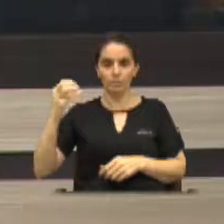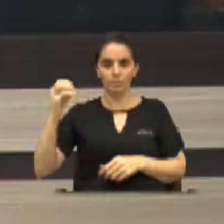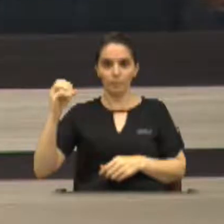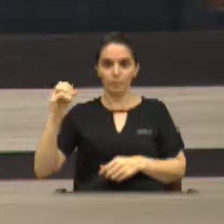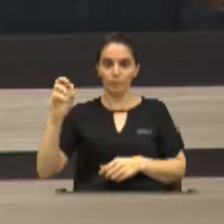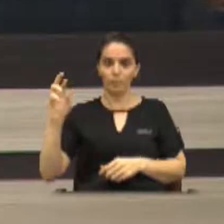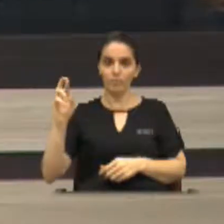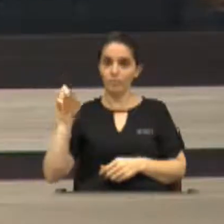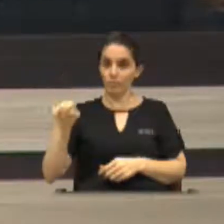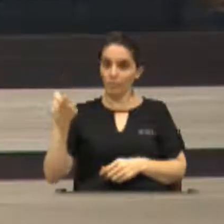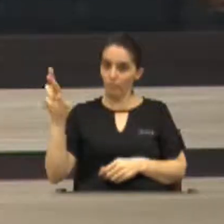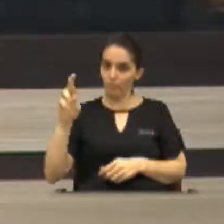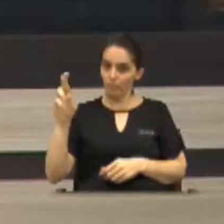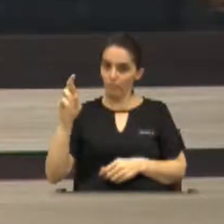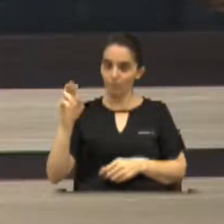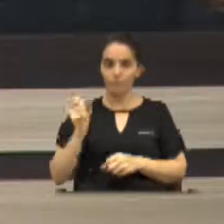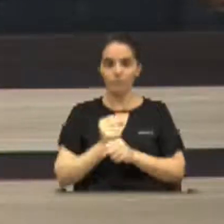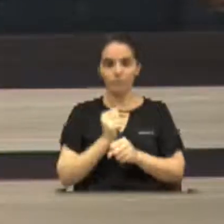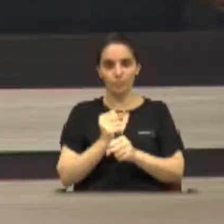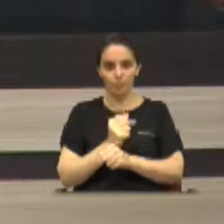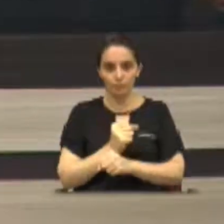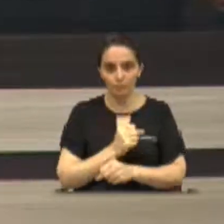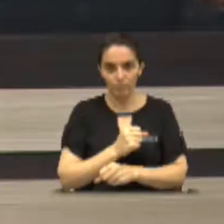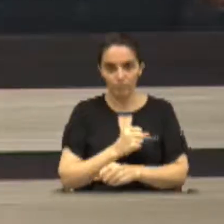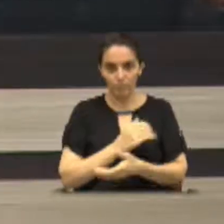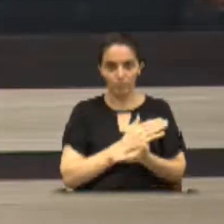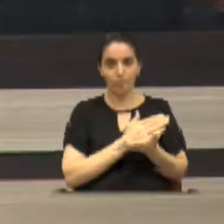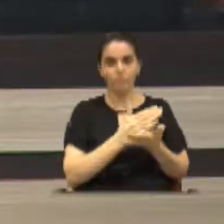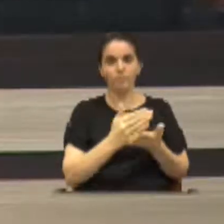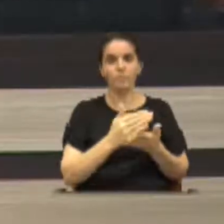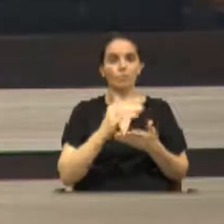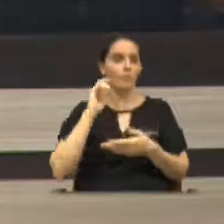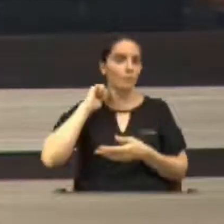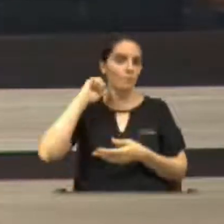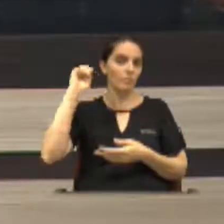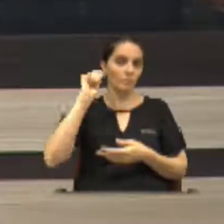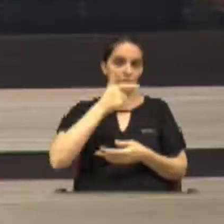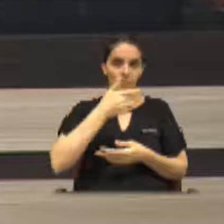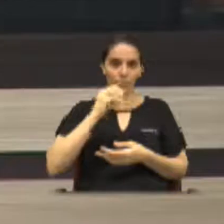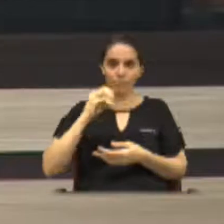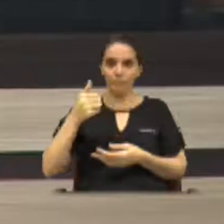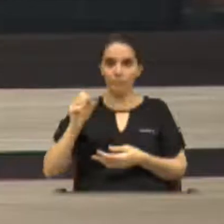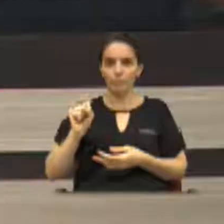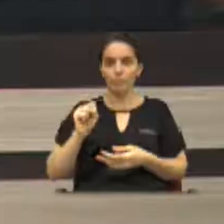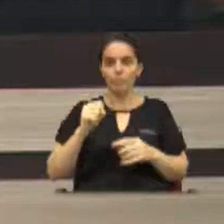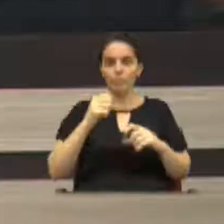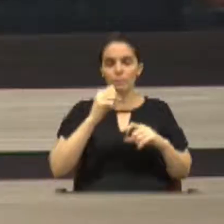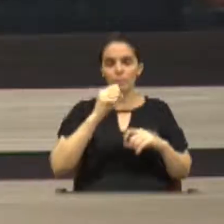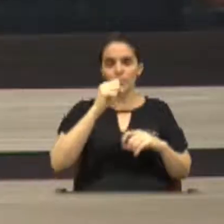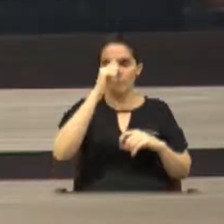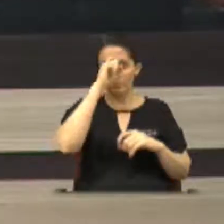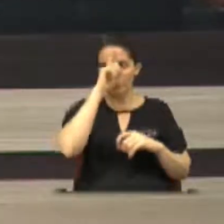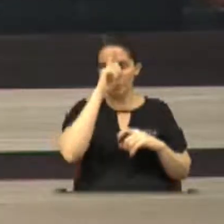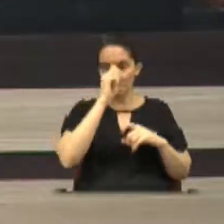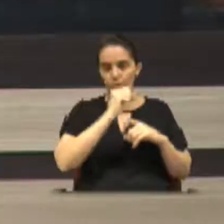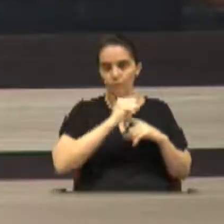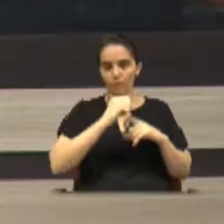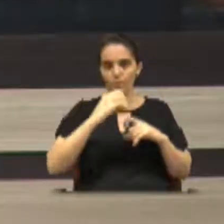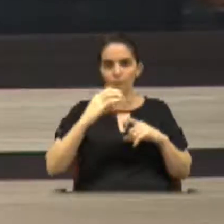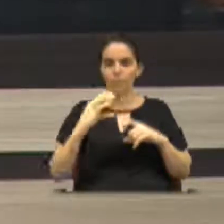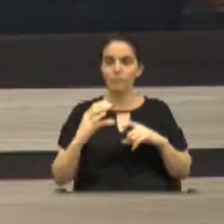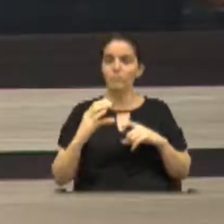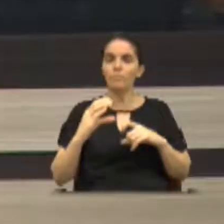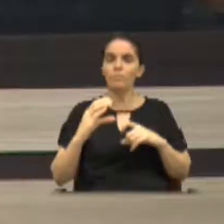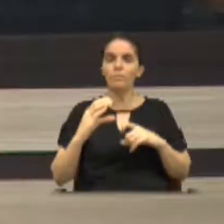2.400.000 durante o período de 12 meses, a partir de abril de 2018, para o Hospital Irmandade Santa Casa de Misericórdia